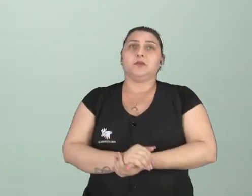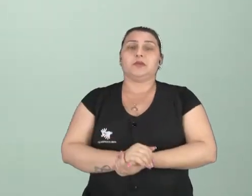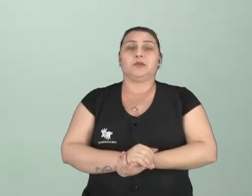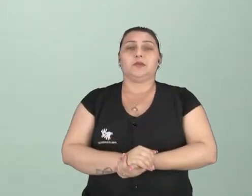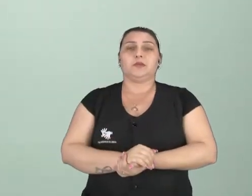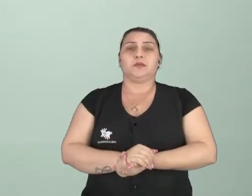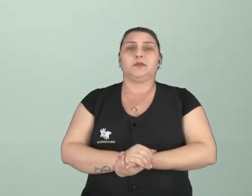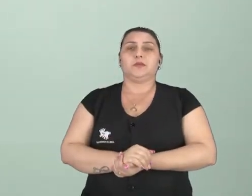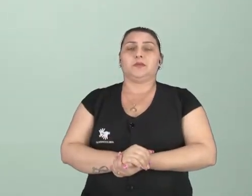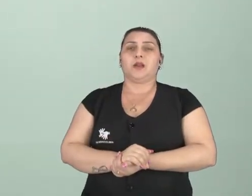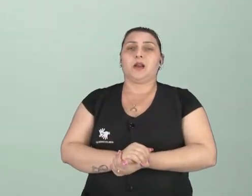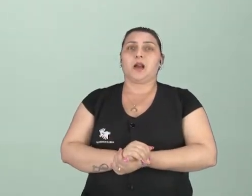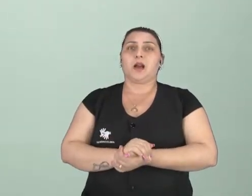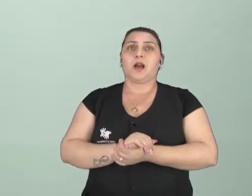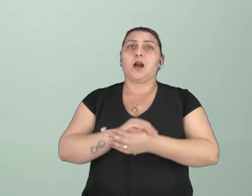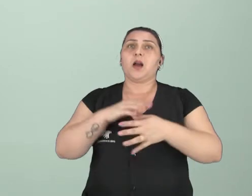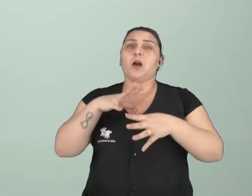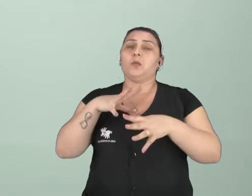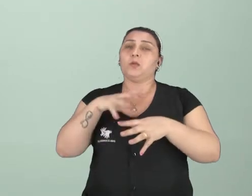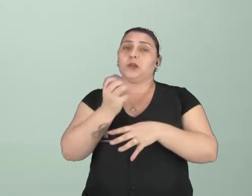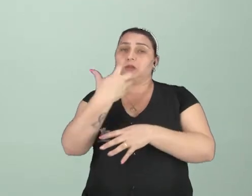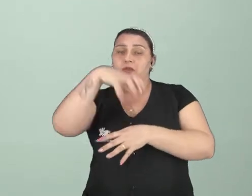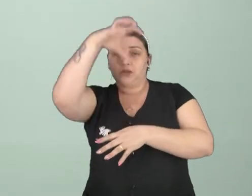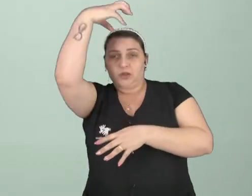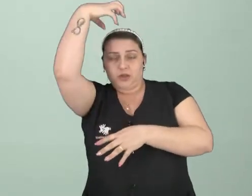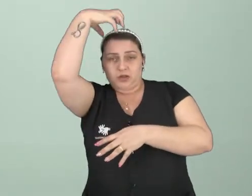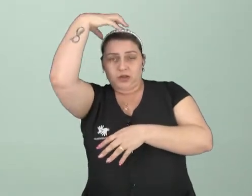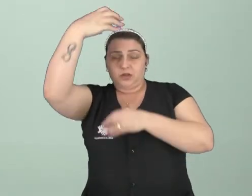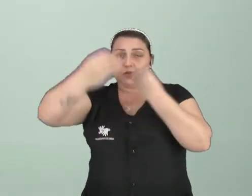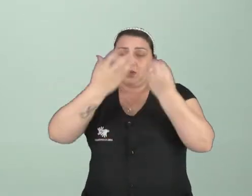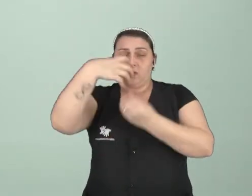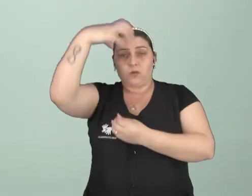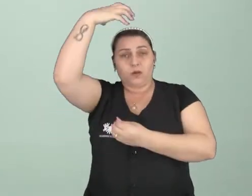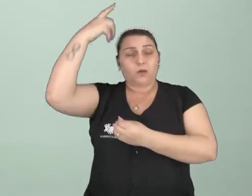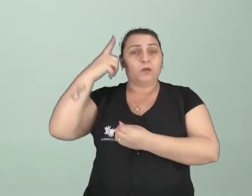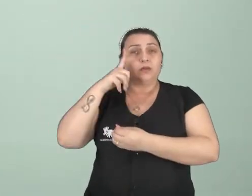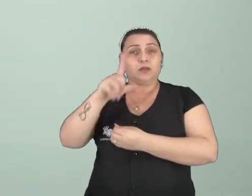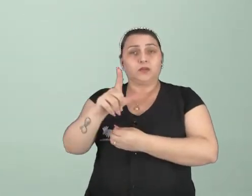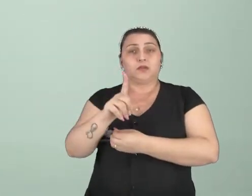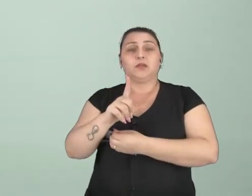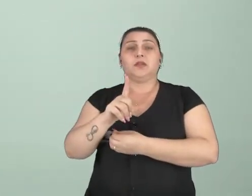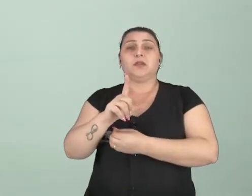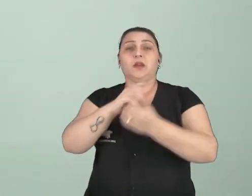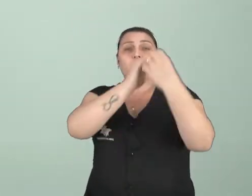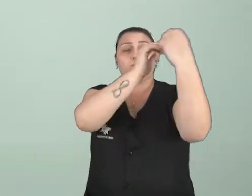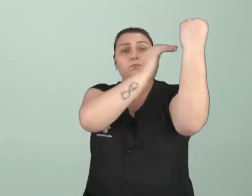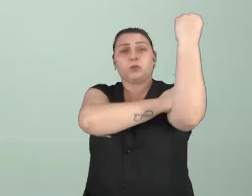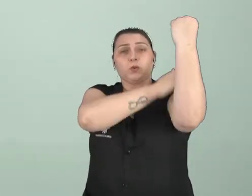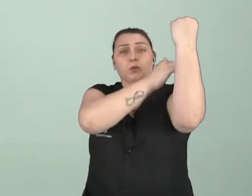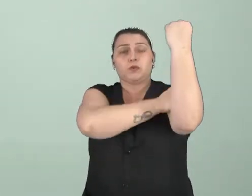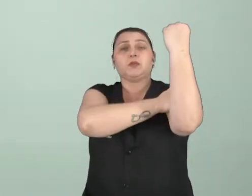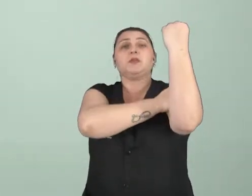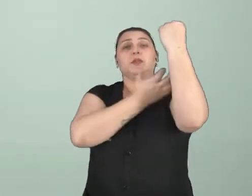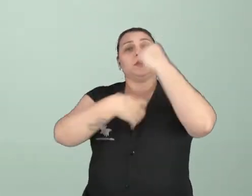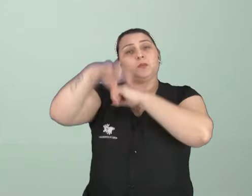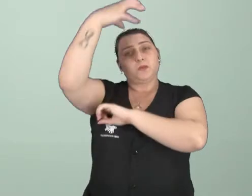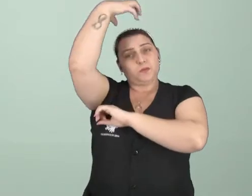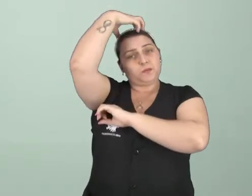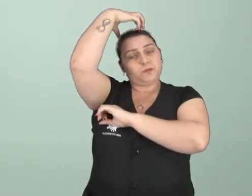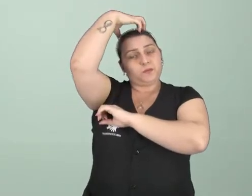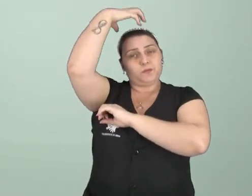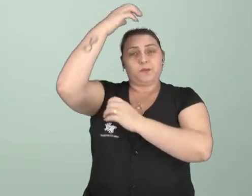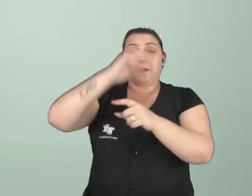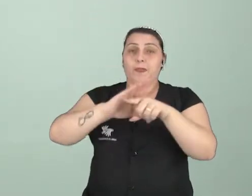essa questão de poder, de rei, de como que o rei alcança esse poder, dessa centralização monárquica,